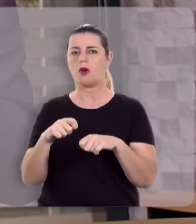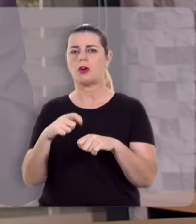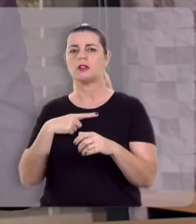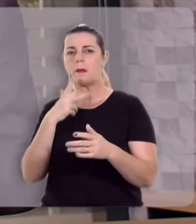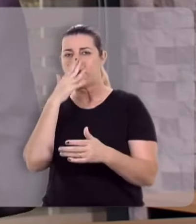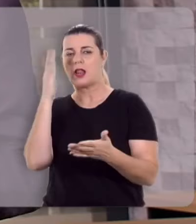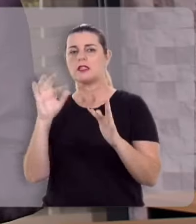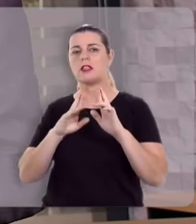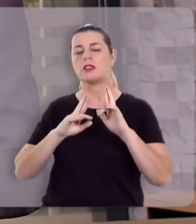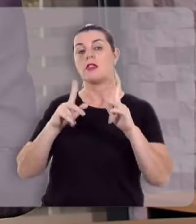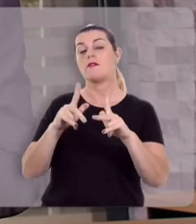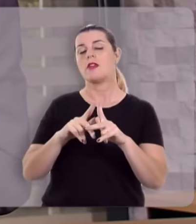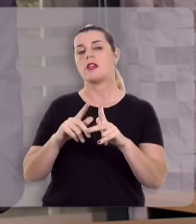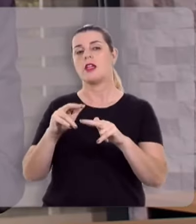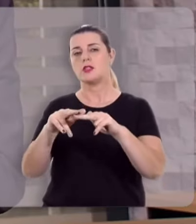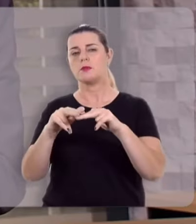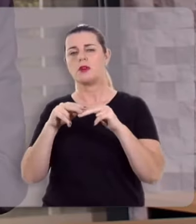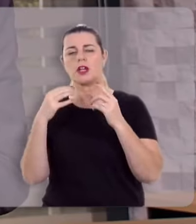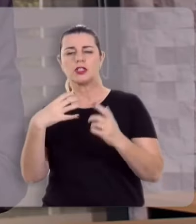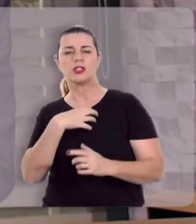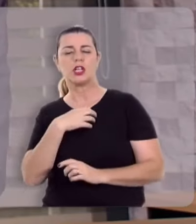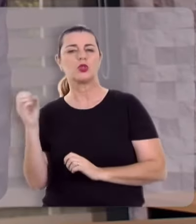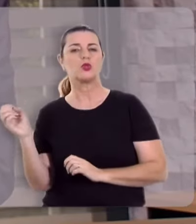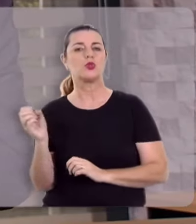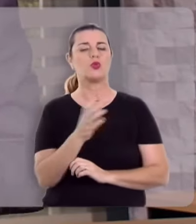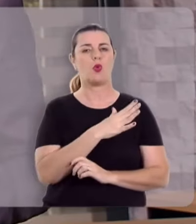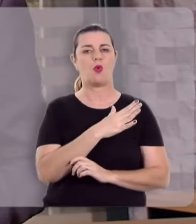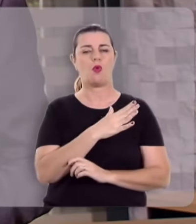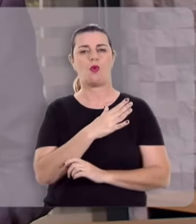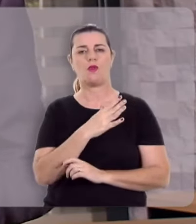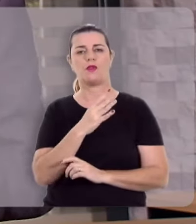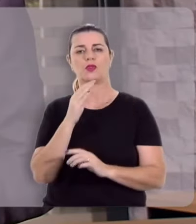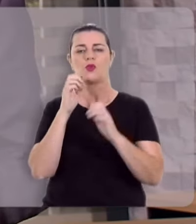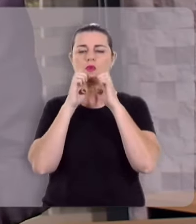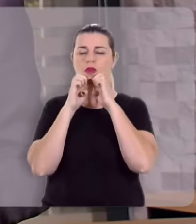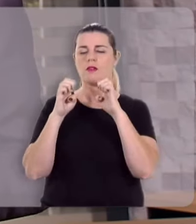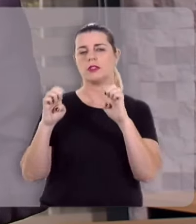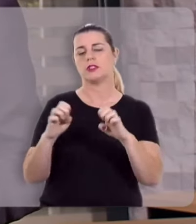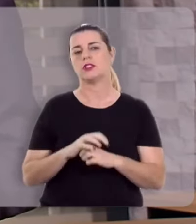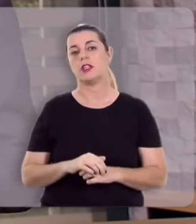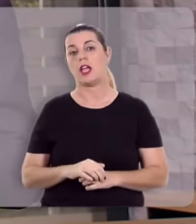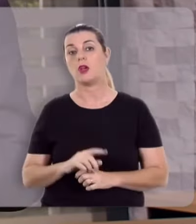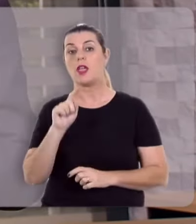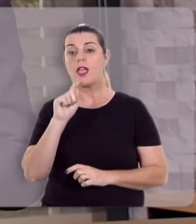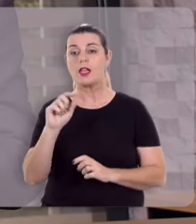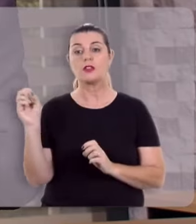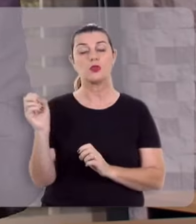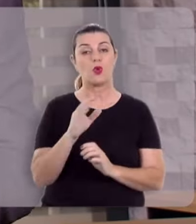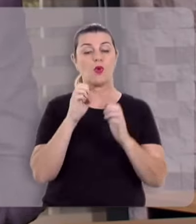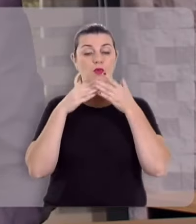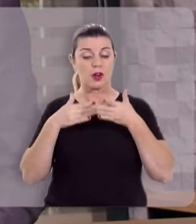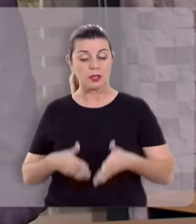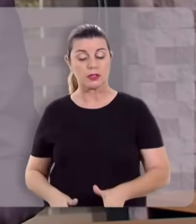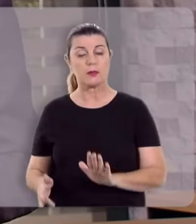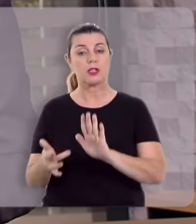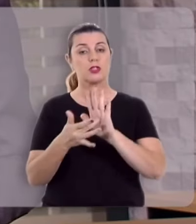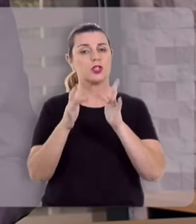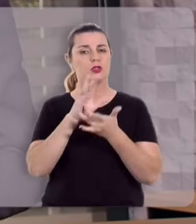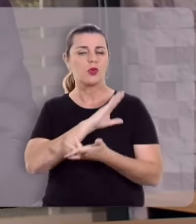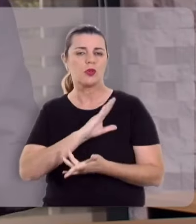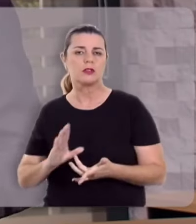ser impactados por essa perspectiva nova que vem do Evangelho. É isso que o novo nascimento em